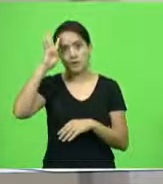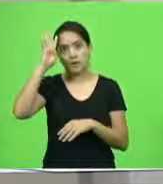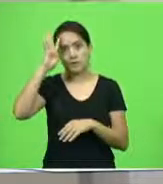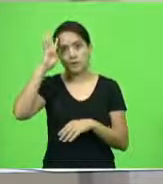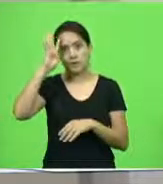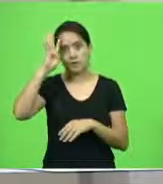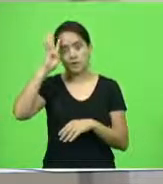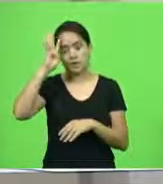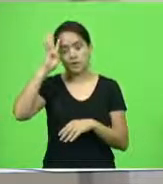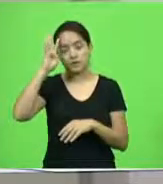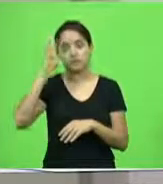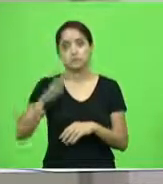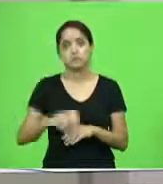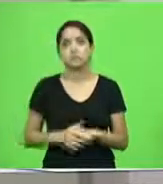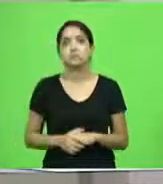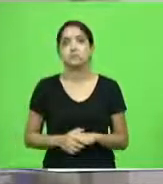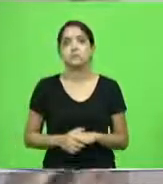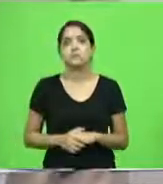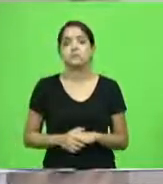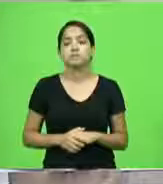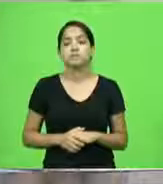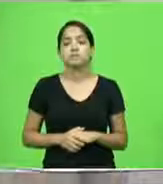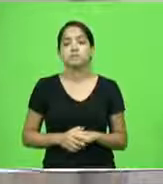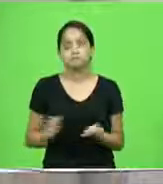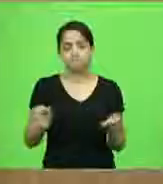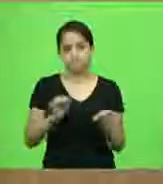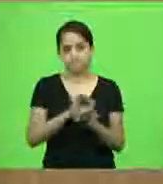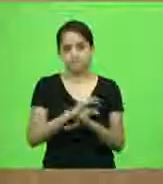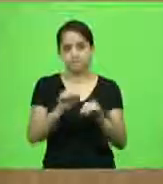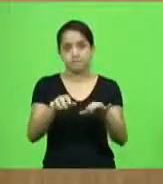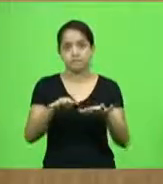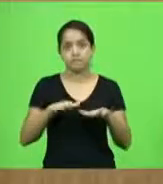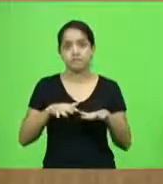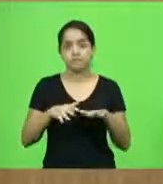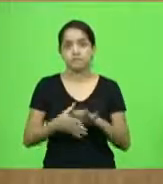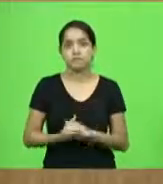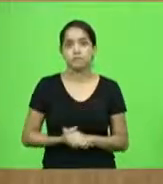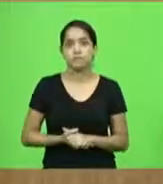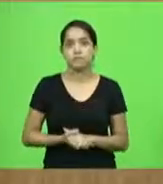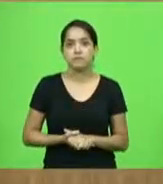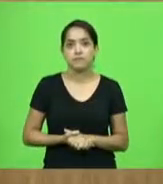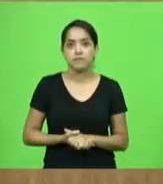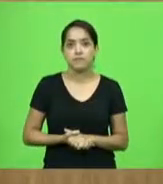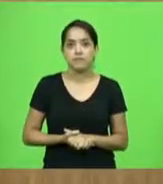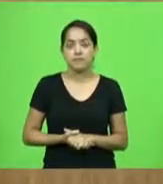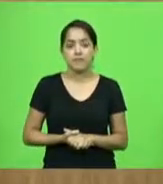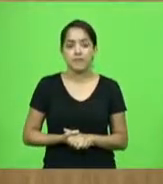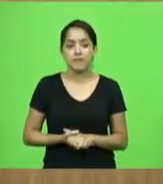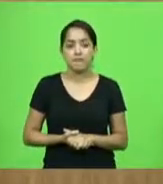dia 17, no horário regimental, e está encerrada a presente sessão. Obrigado a todos.